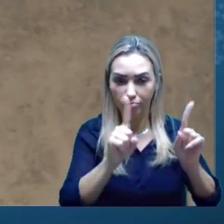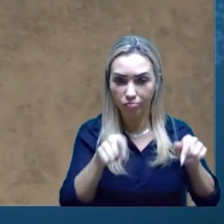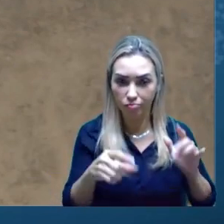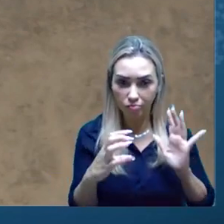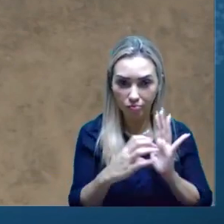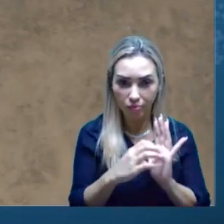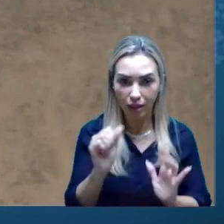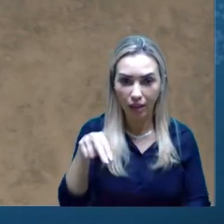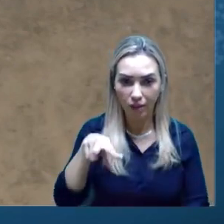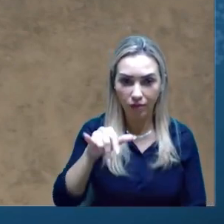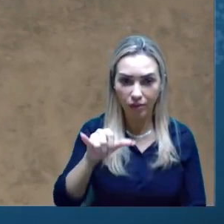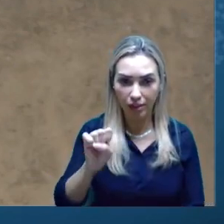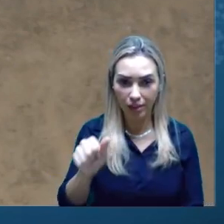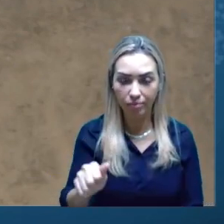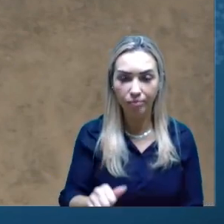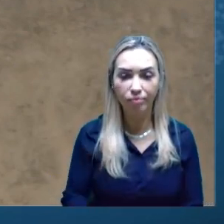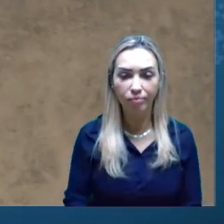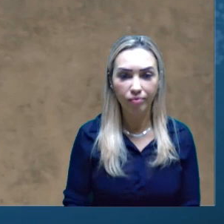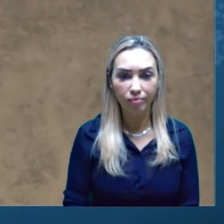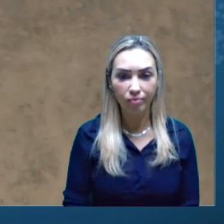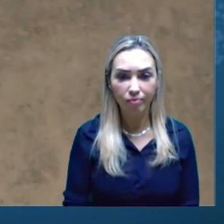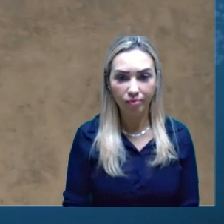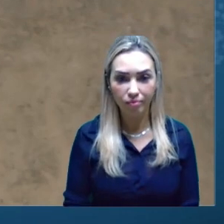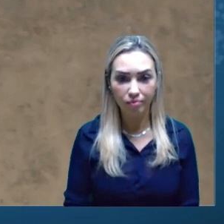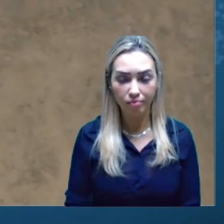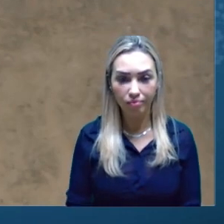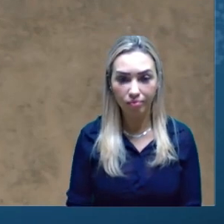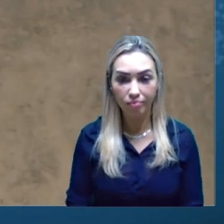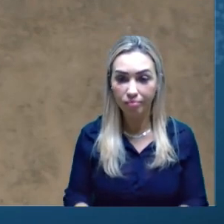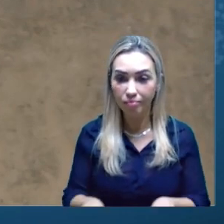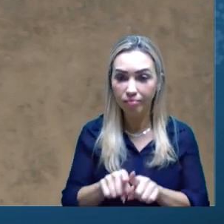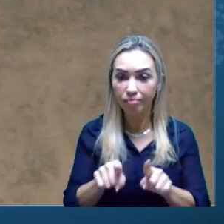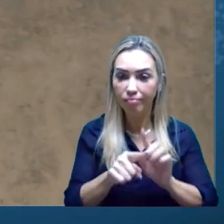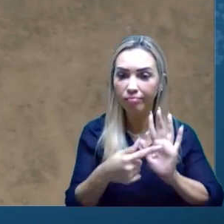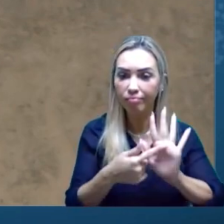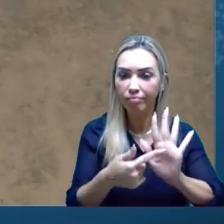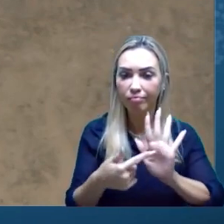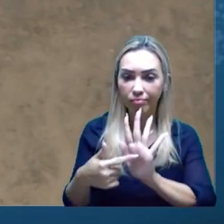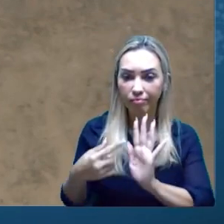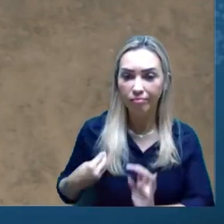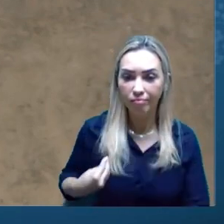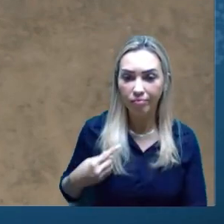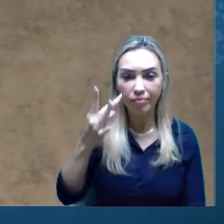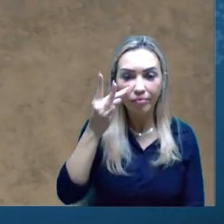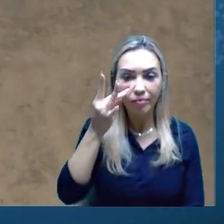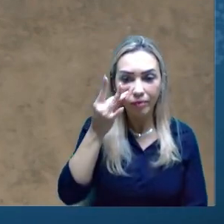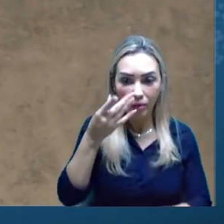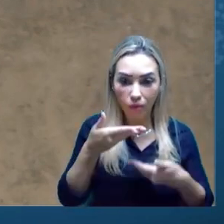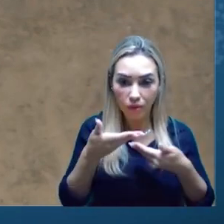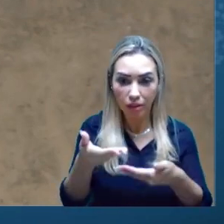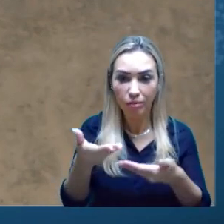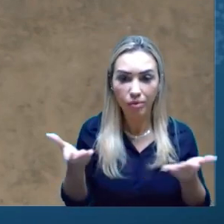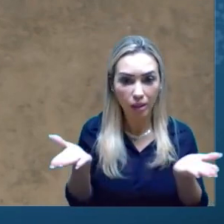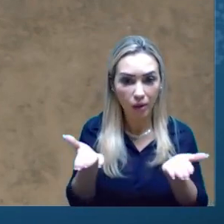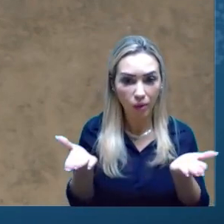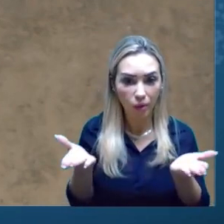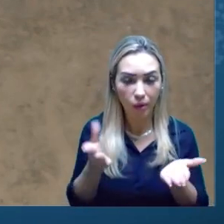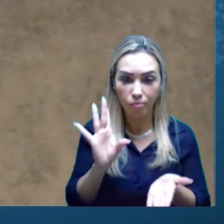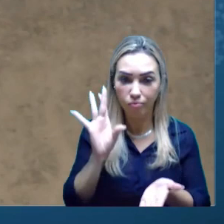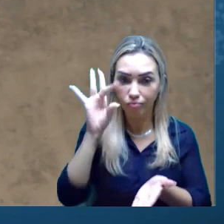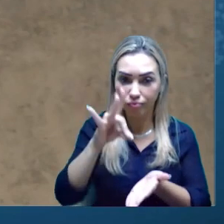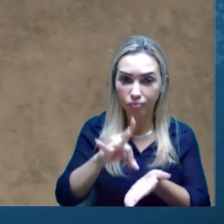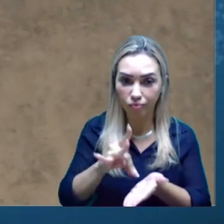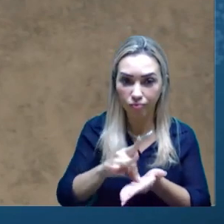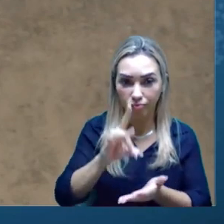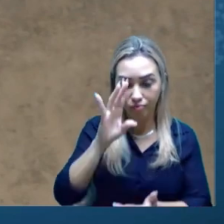Anvisa. E para as apresentações presenciais, convidamos ao palco o oficial sênior do